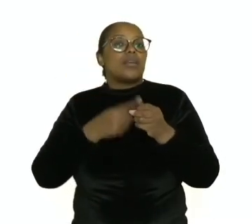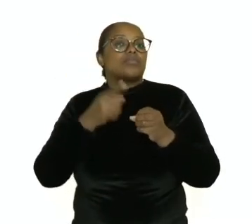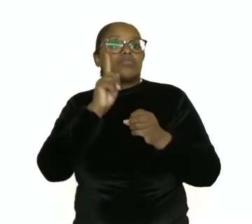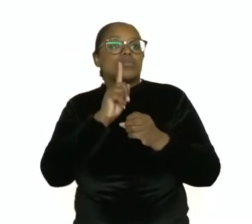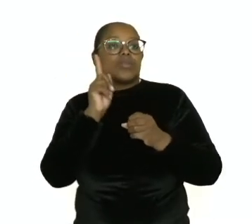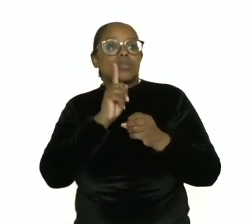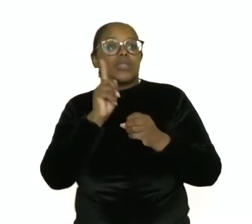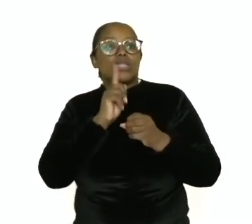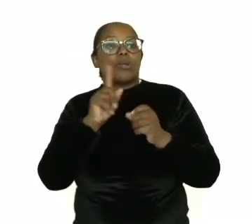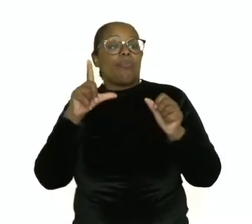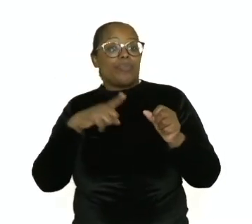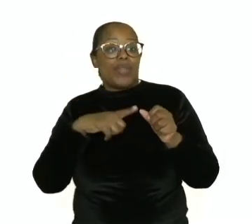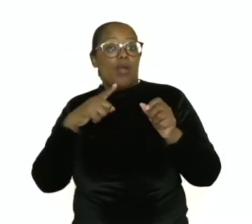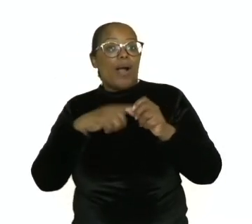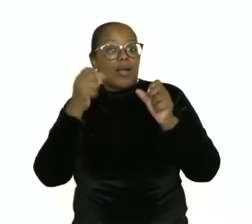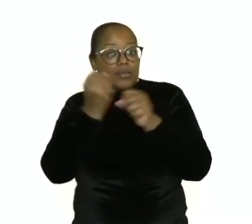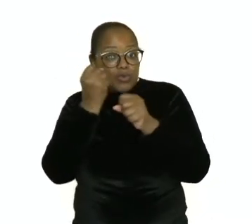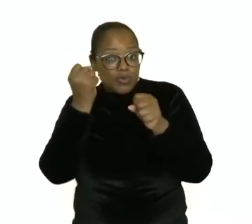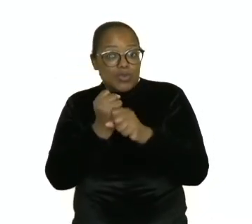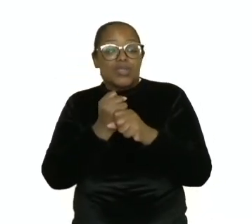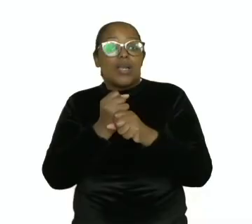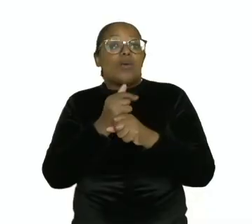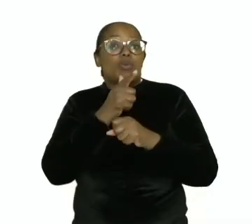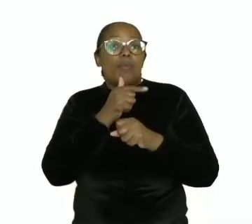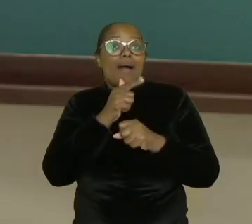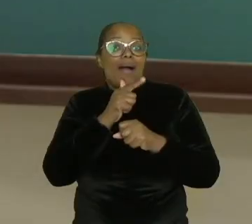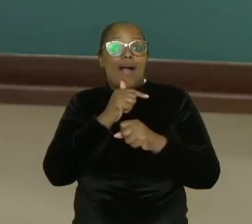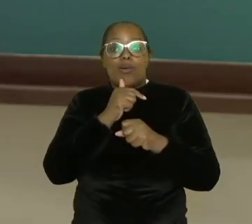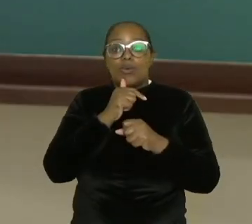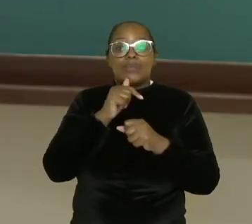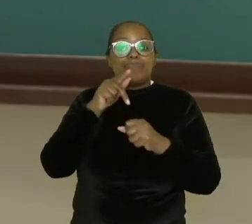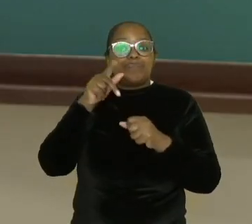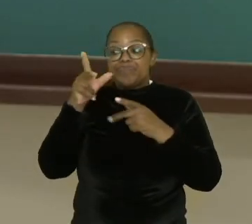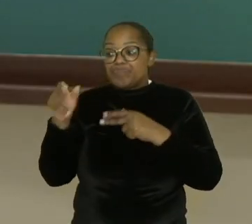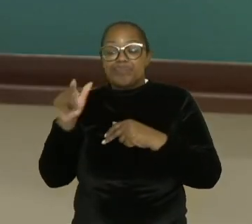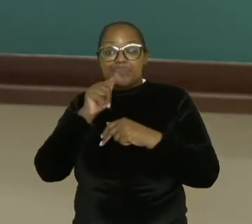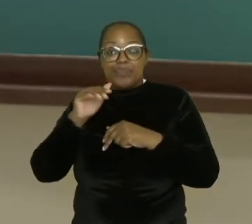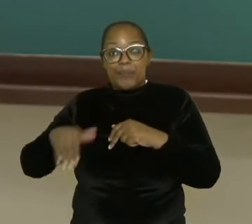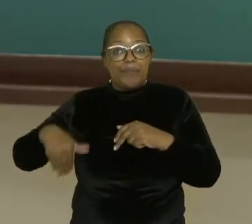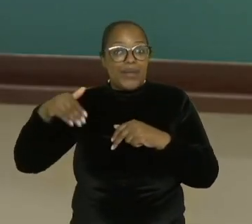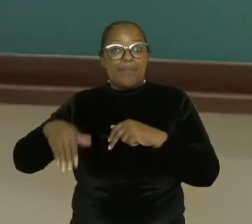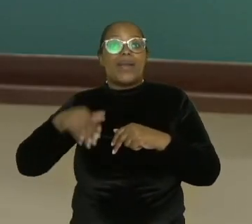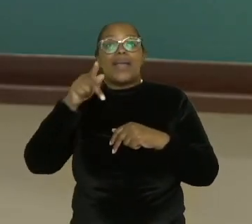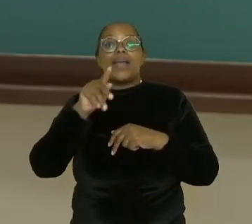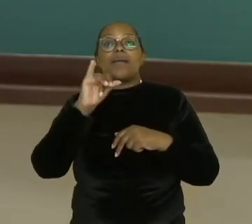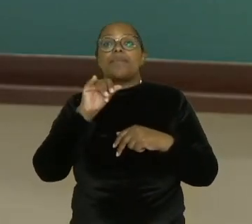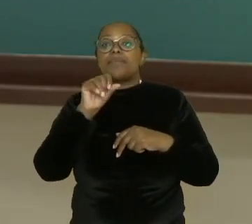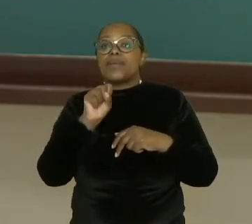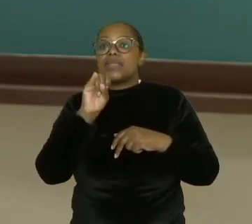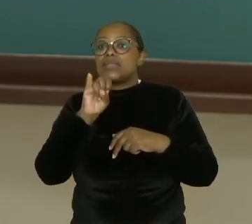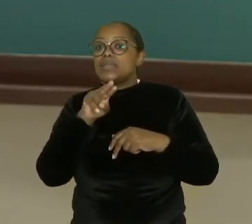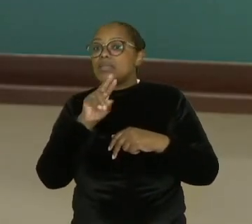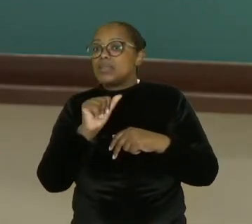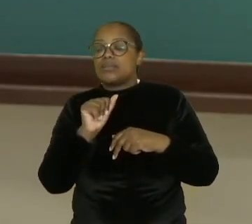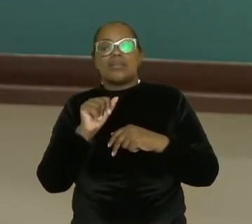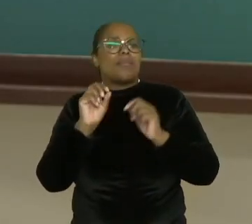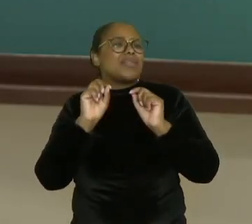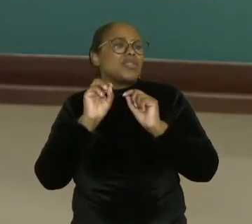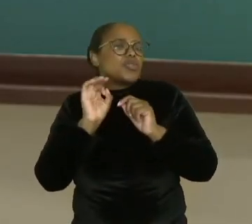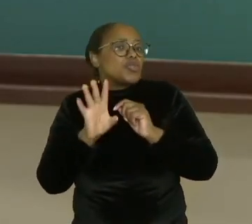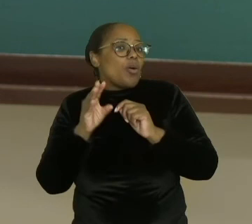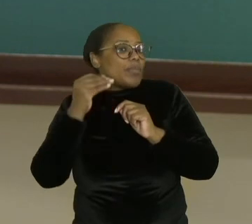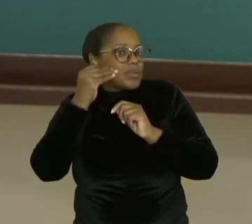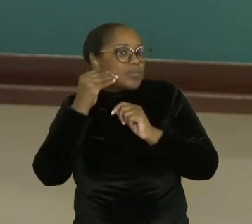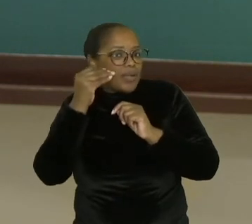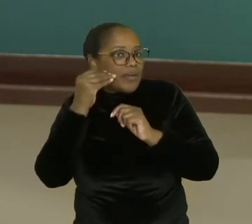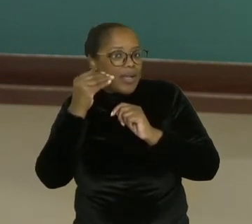uma criação de uma piscina que simula ondas, né? Alguns circuitos mundiais já foram feitos aqui, mas é um simulador de onda,